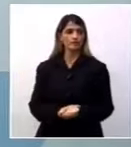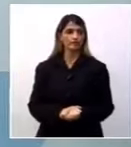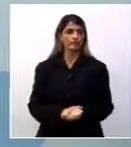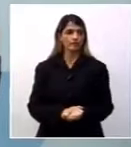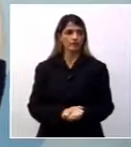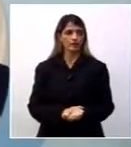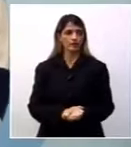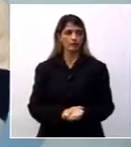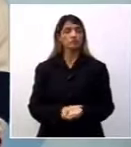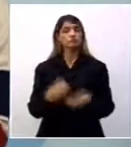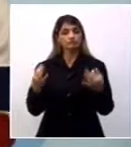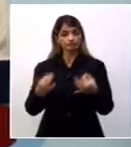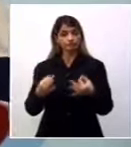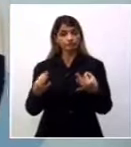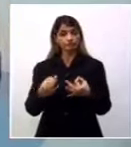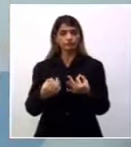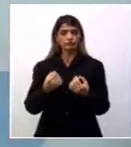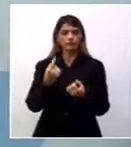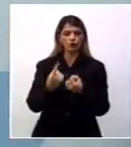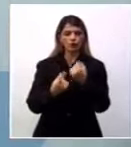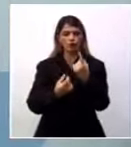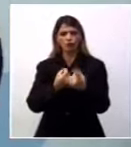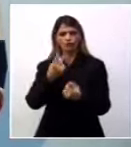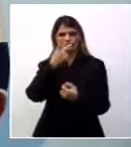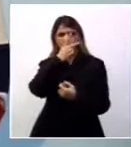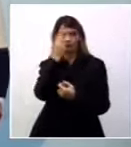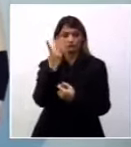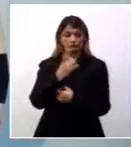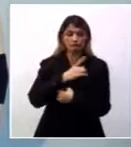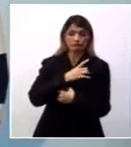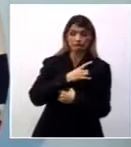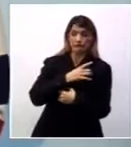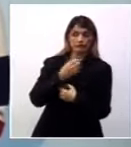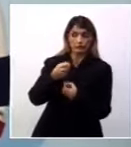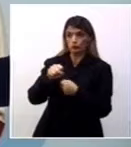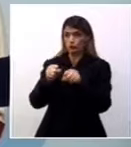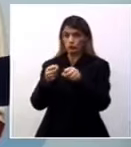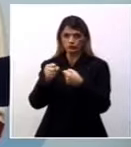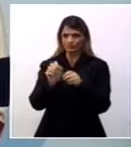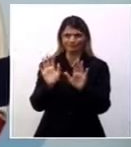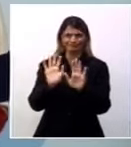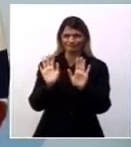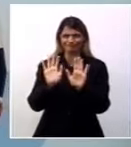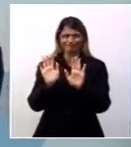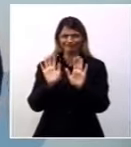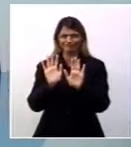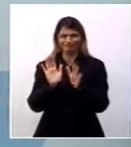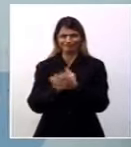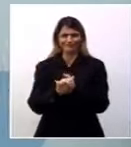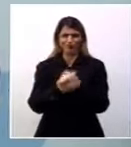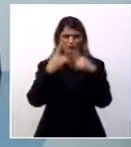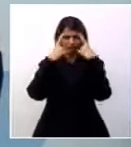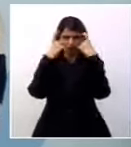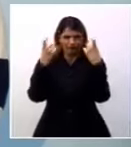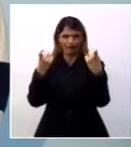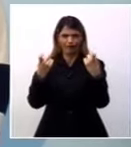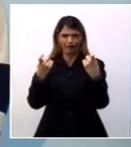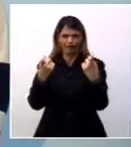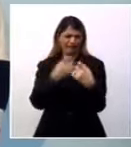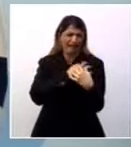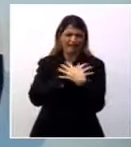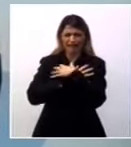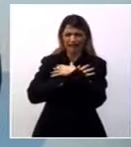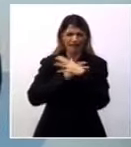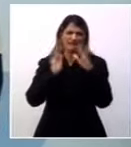Tá certo. Né? Algumas pessoas ficam com receio de praticar luta, achando que vão se machucar. Pelo contrário, dá